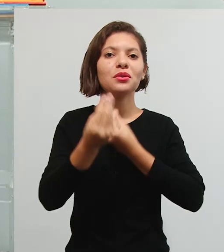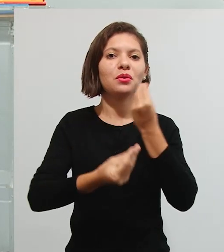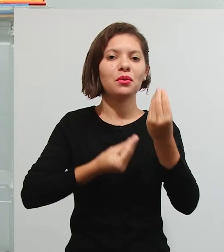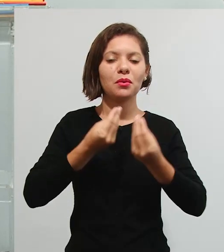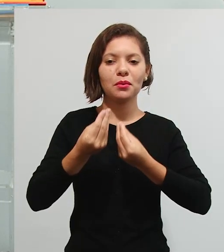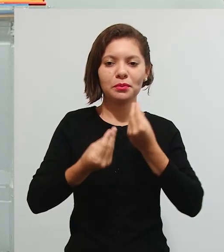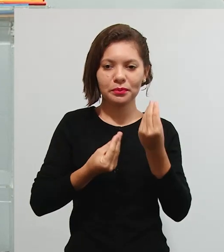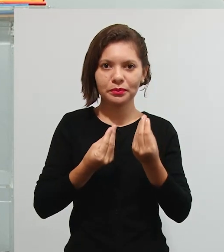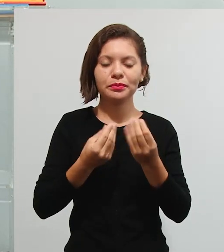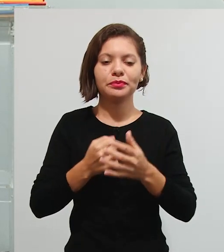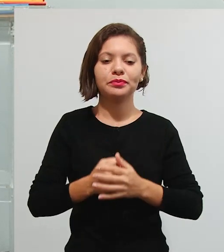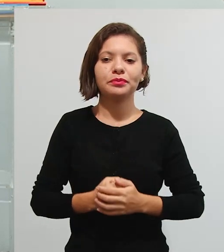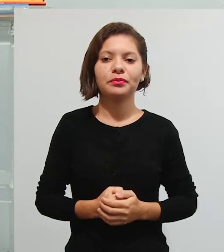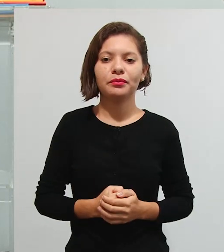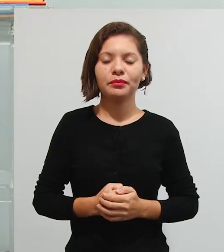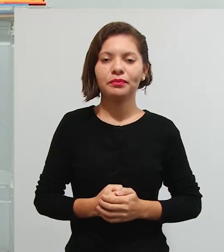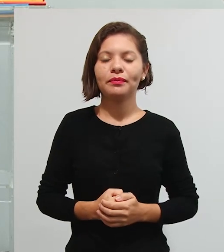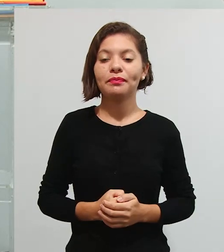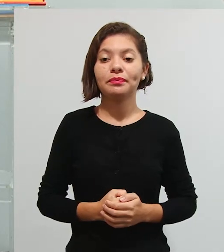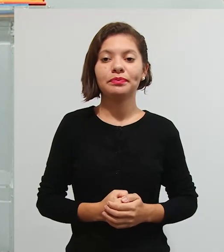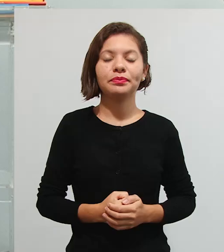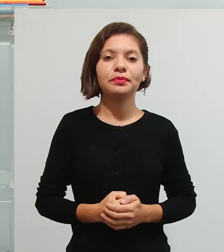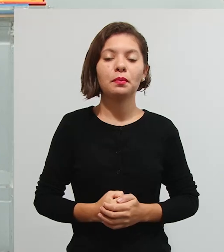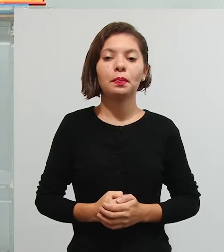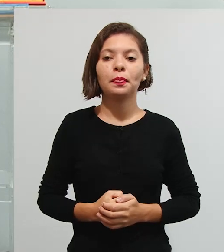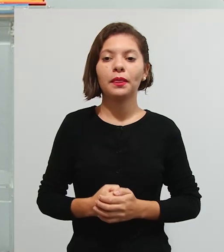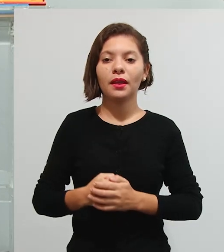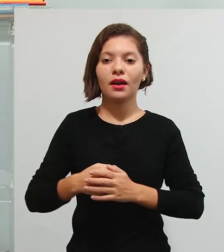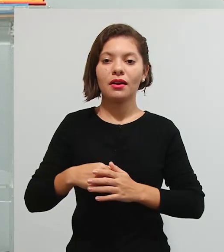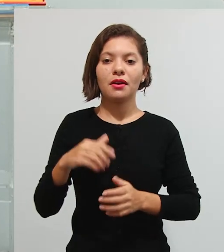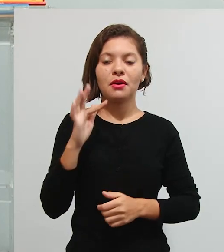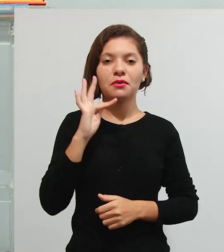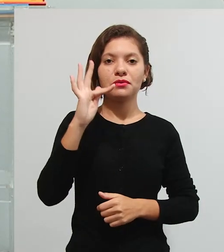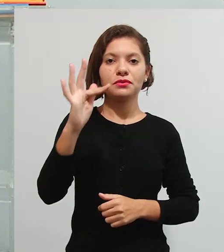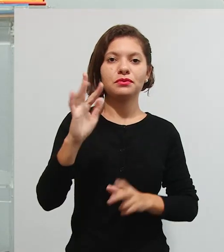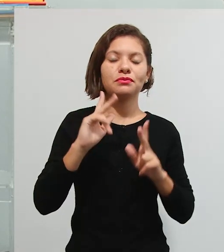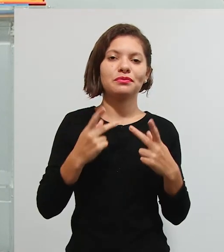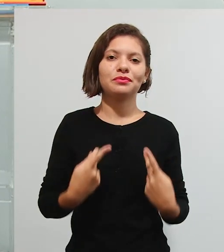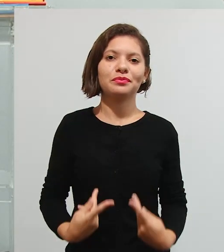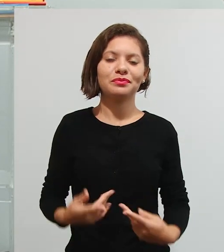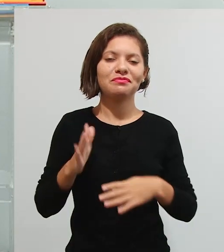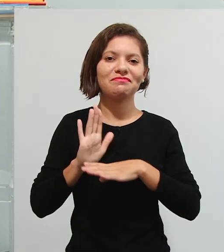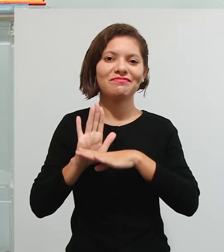Aí que tudo isso, né? Descrescidos e nada mais. Pois é, você que é professor